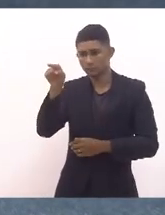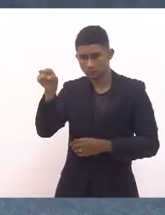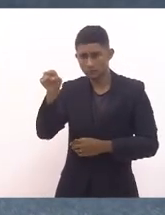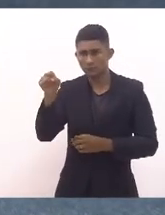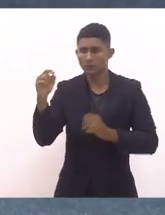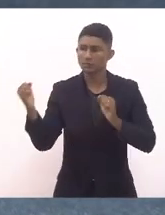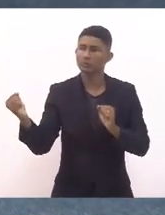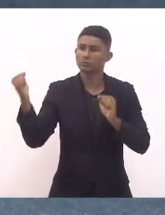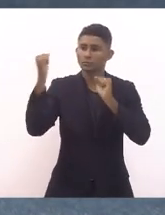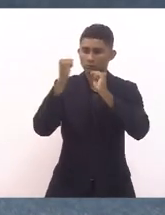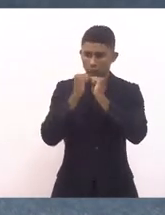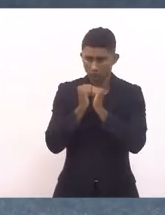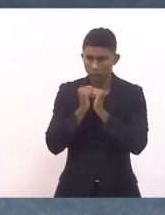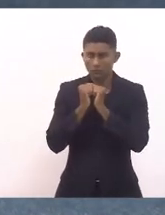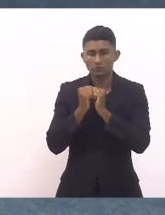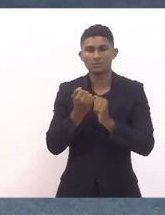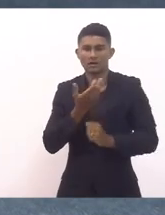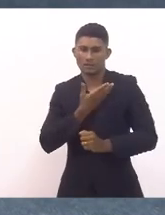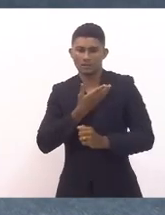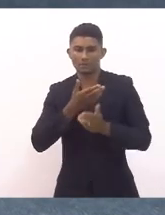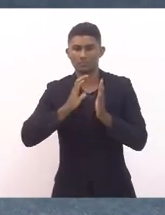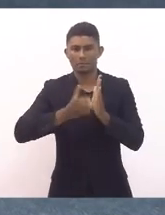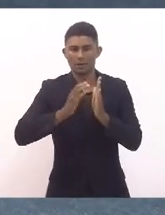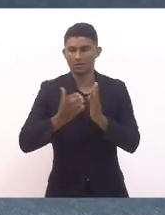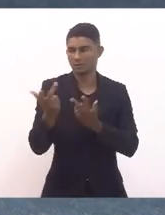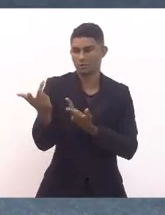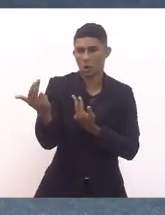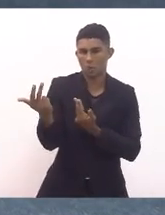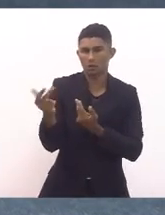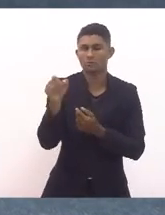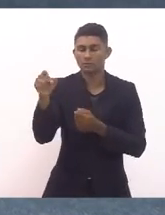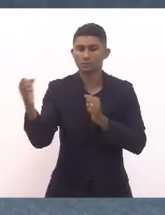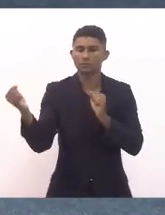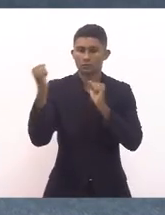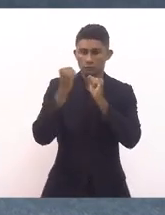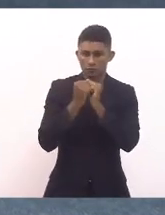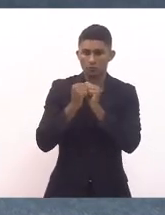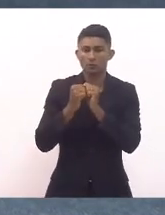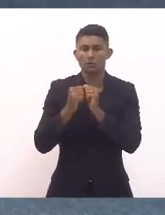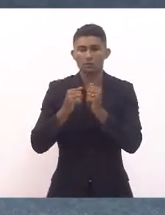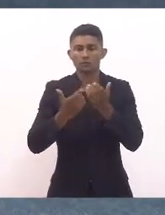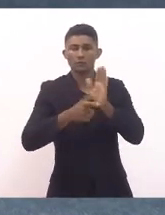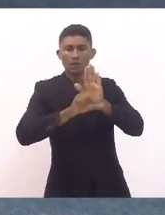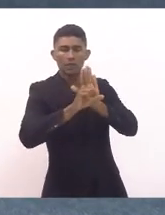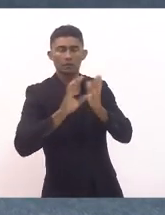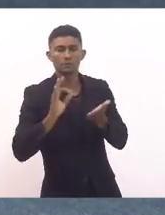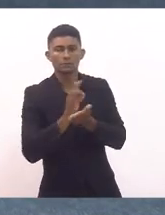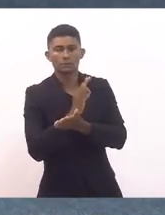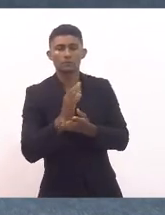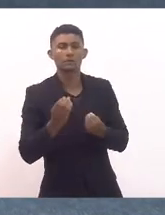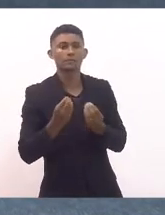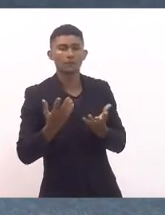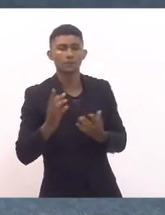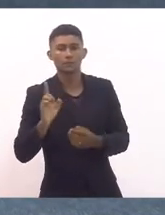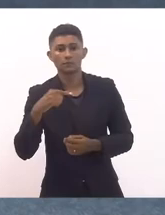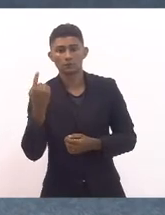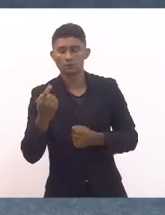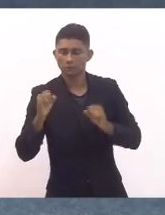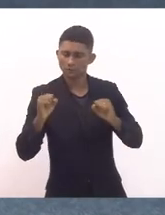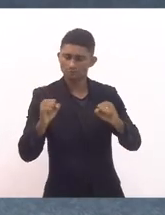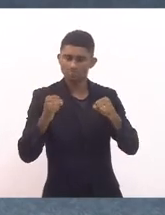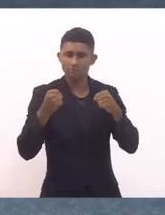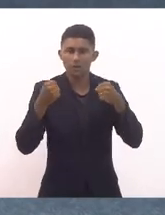minha correligionária, minha companheira de partido, possa ser coautora dessa lei e que a gente possa fazer um novo